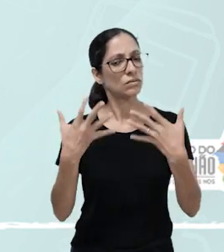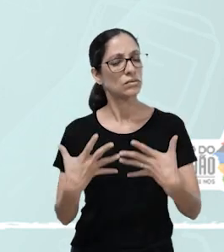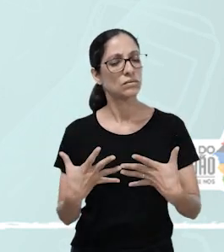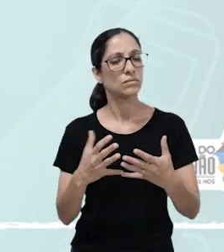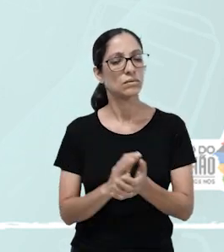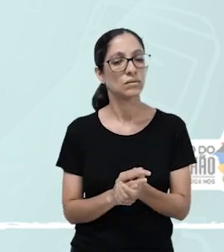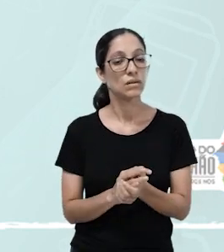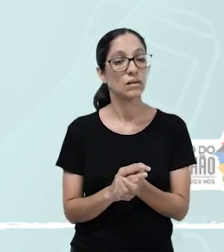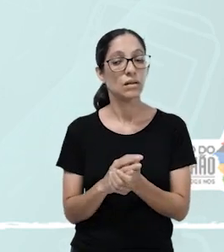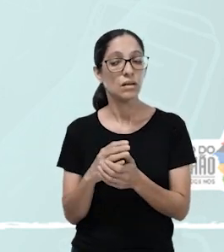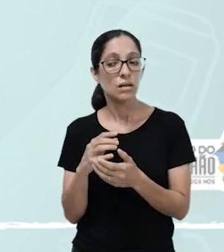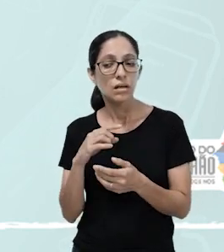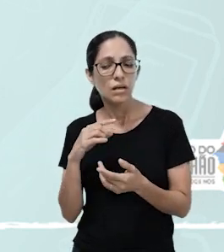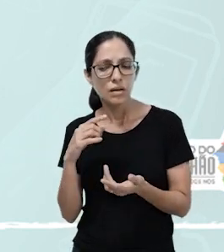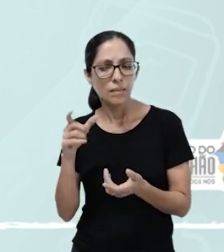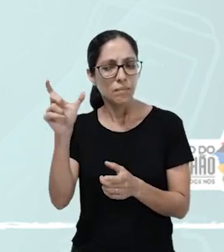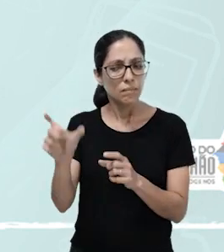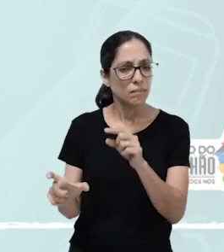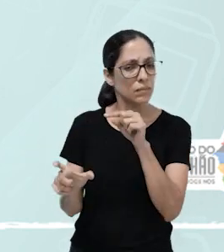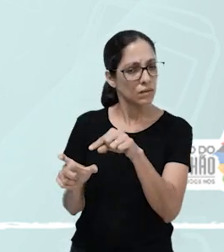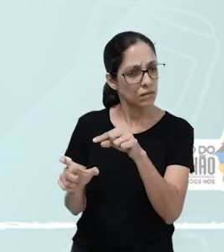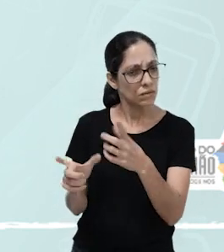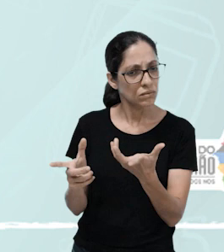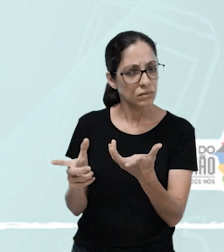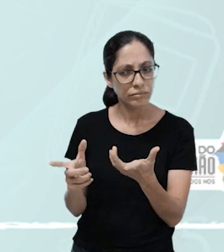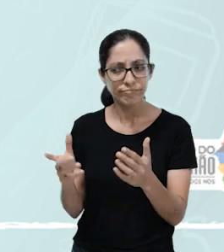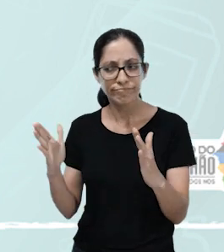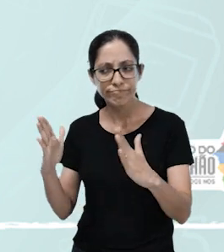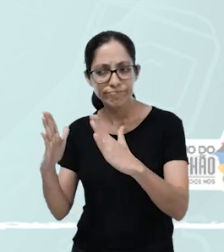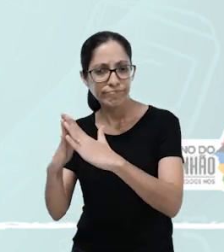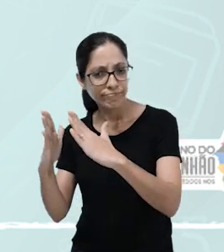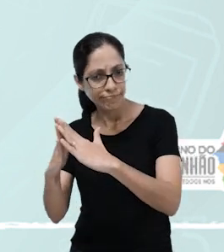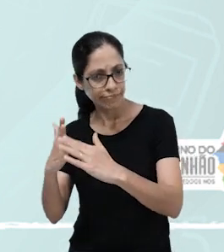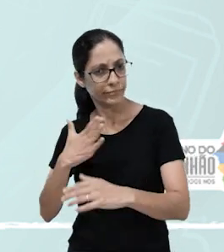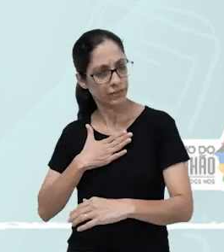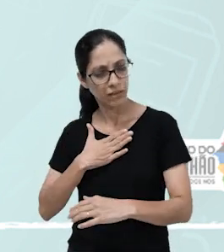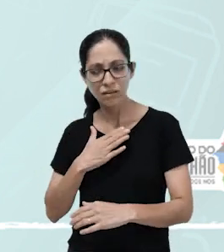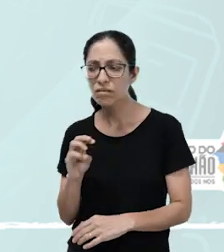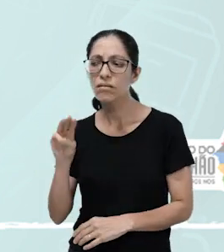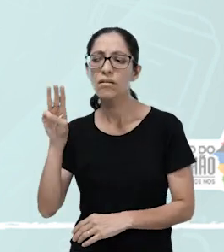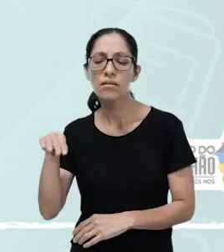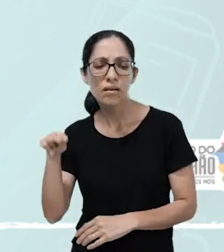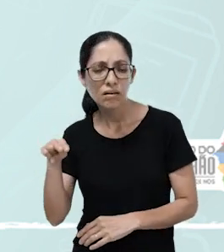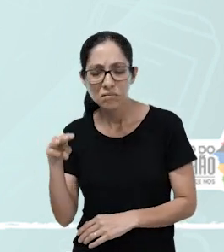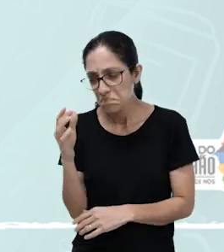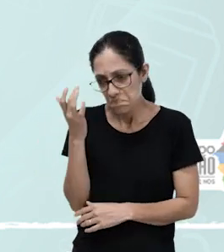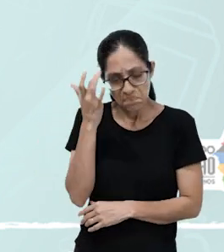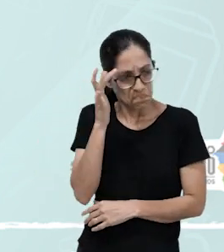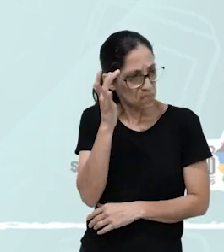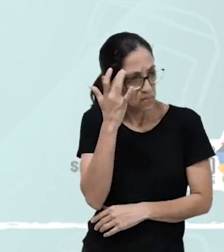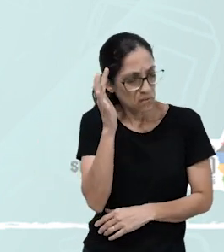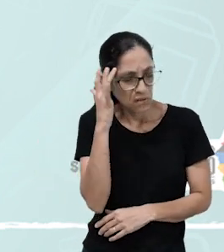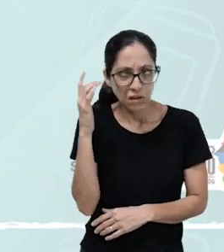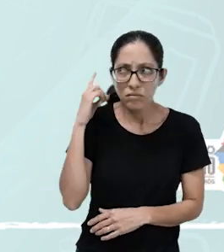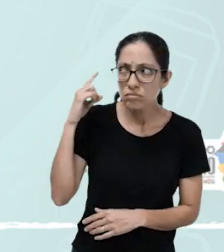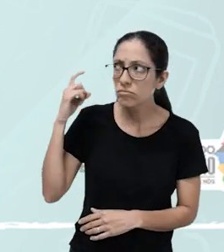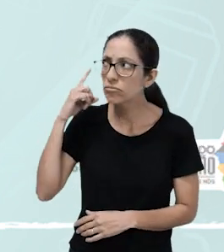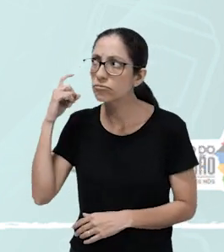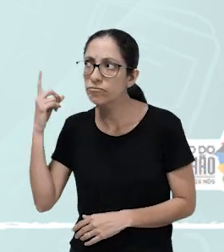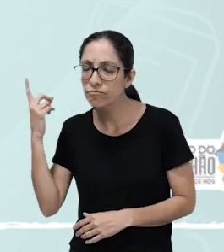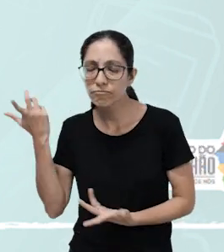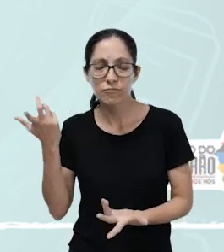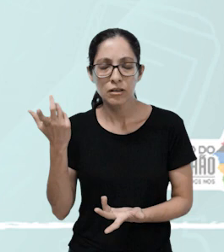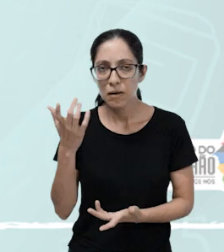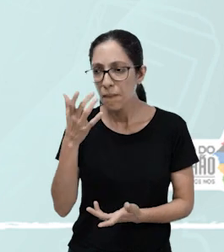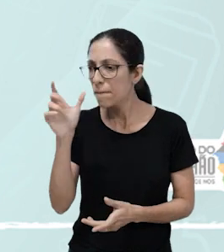falando. Alguém está na minha casa. Quem está na casa? Não sei, ouvi um barulho estranho e alguém